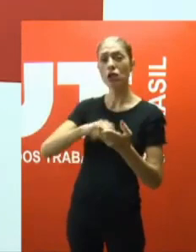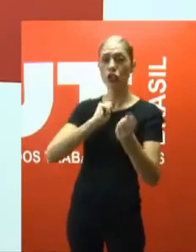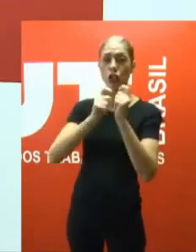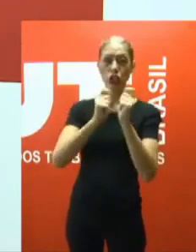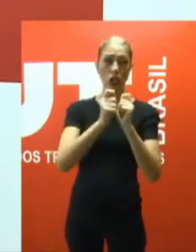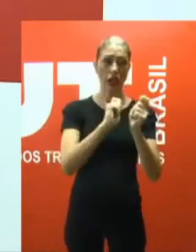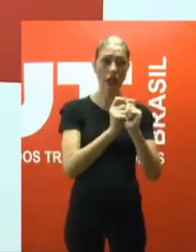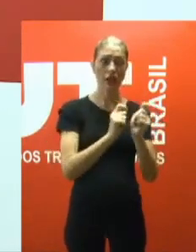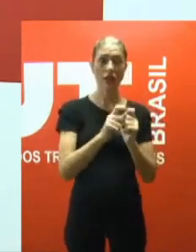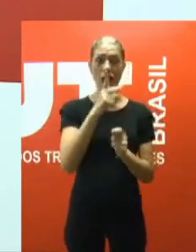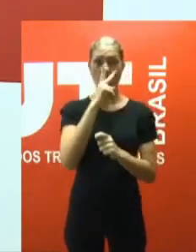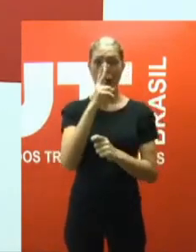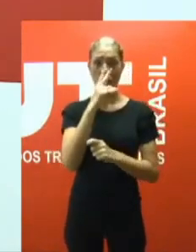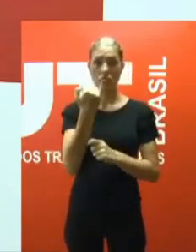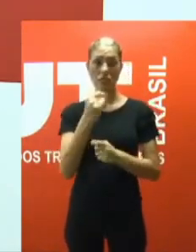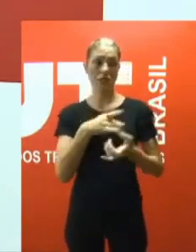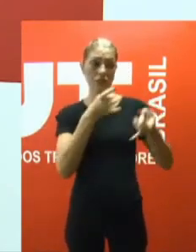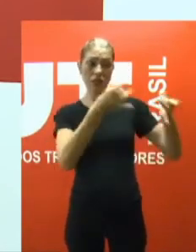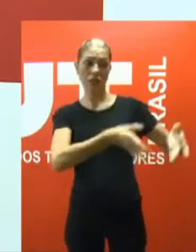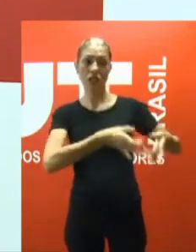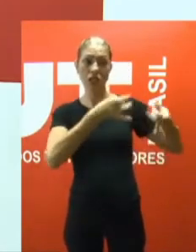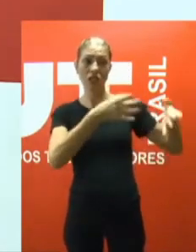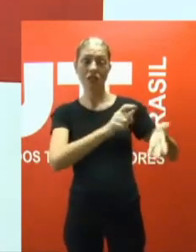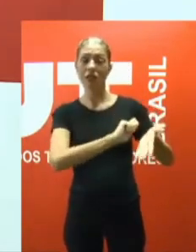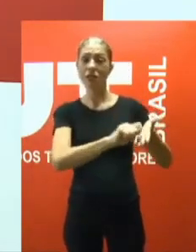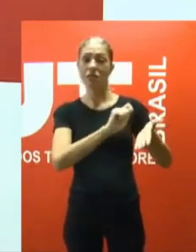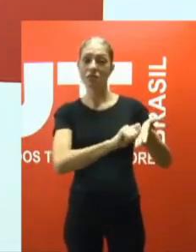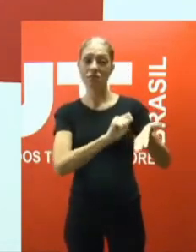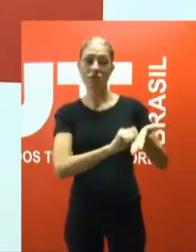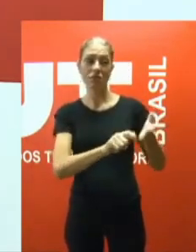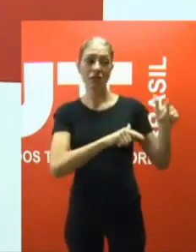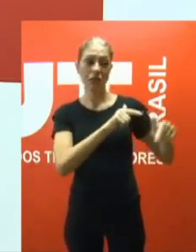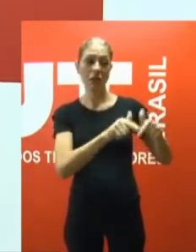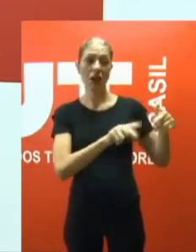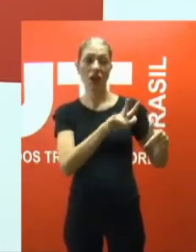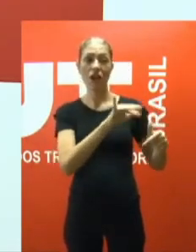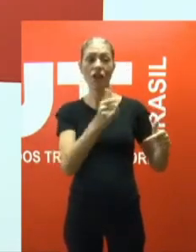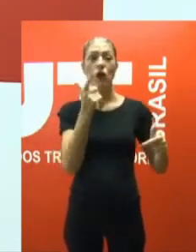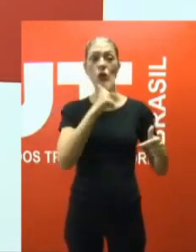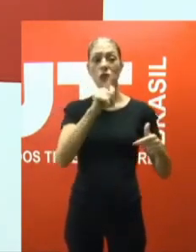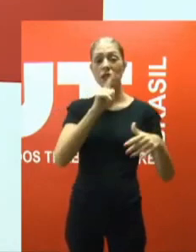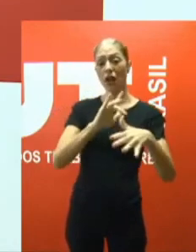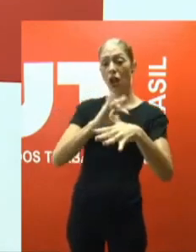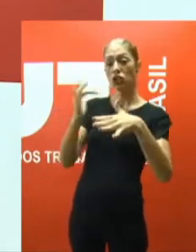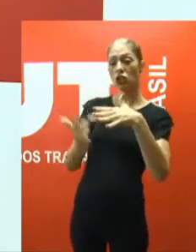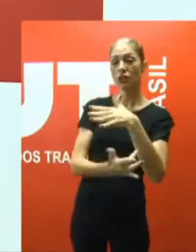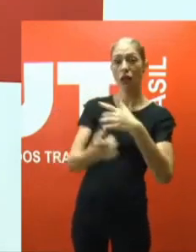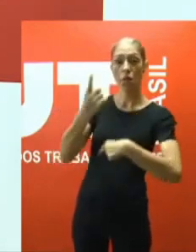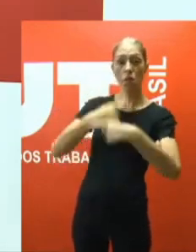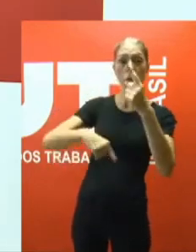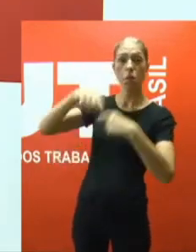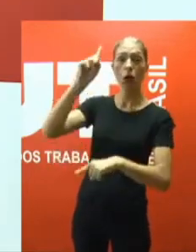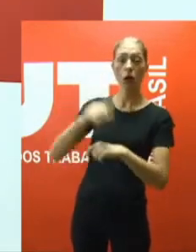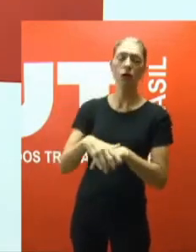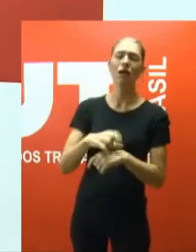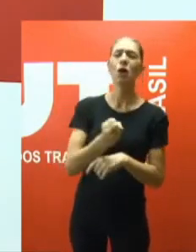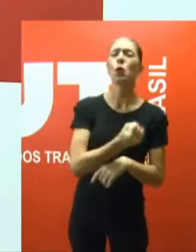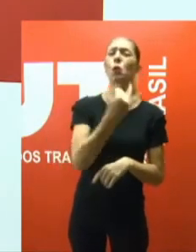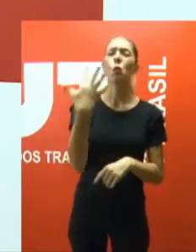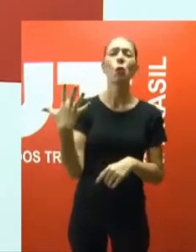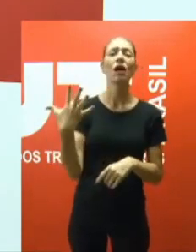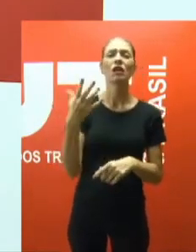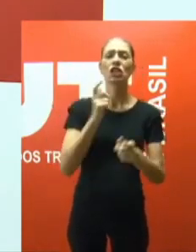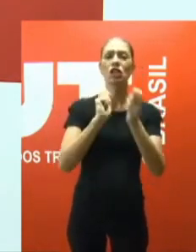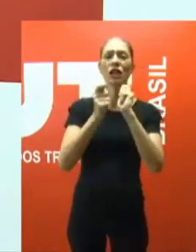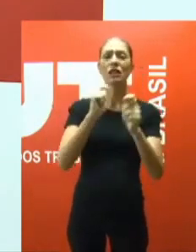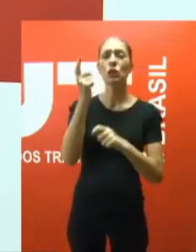achavam que, deixando de trabalhar na redação, iam fazer sucesso nas redes sociais. Quantos jornalistas fizeram sucesso nas